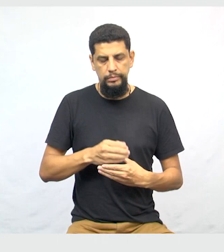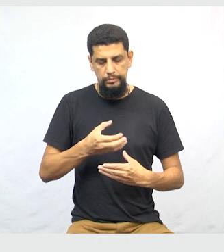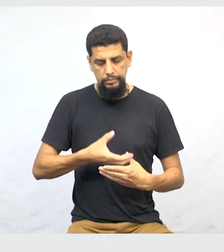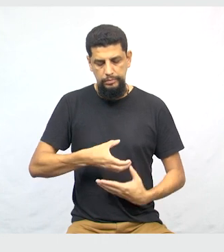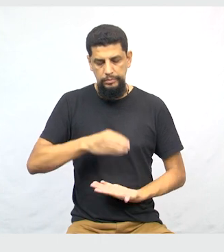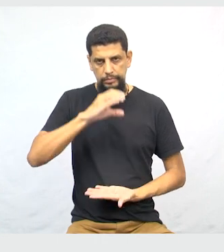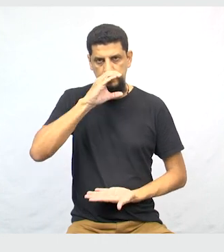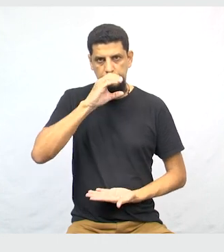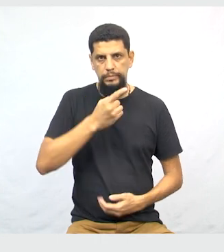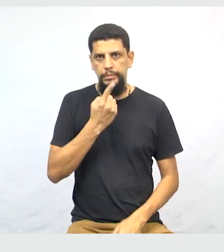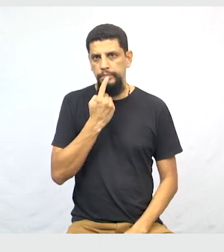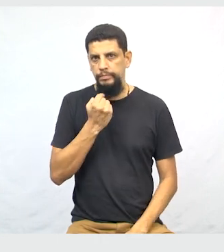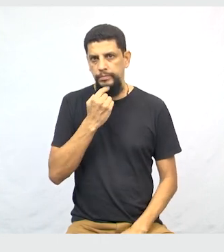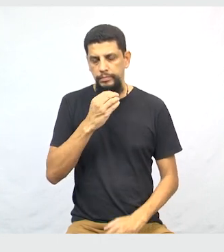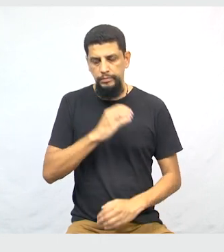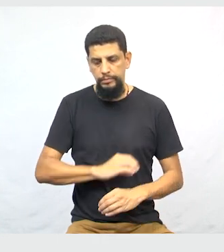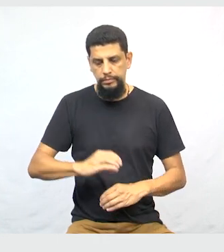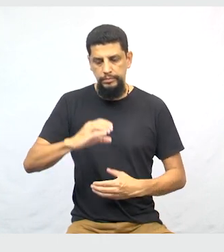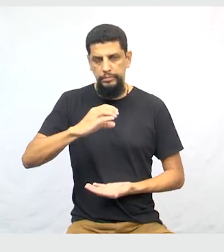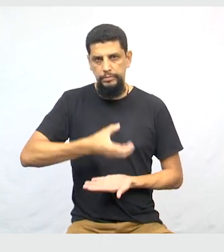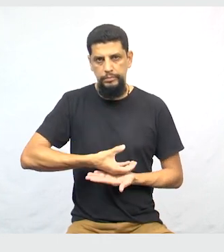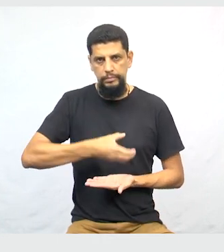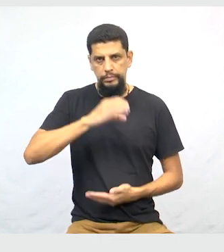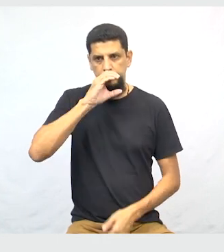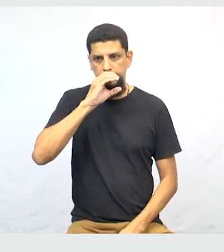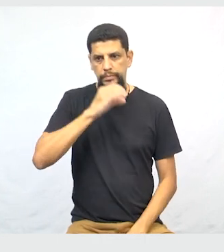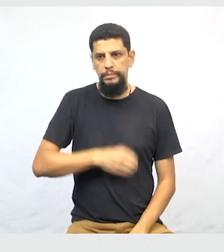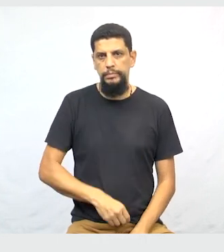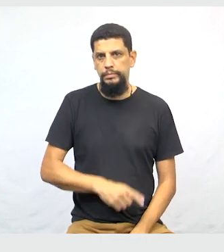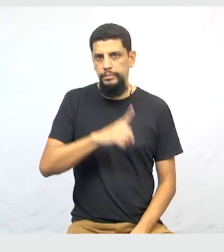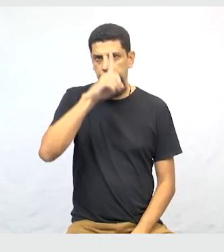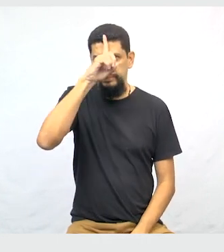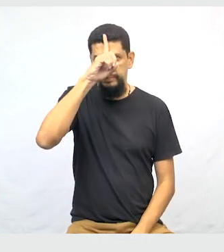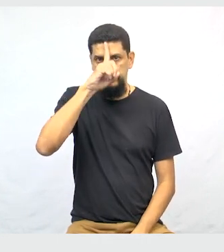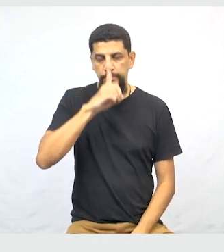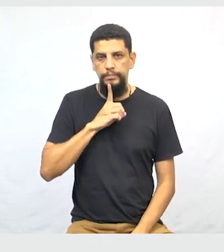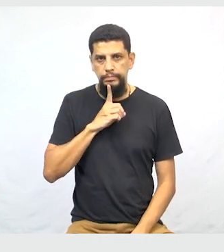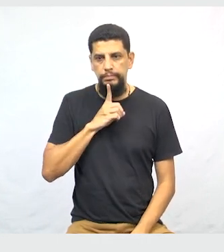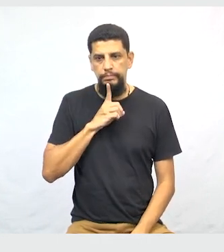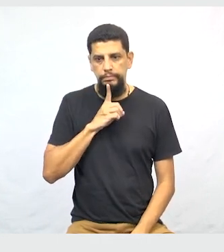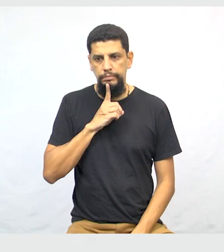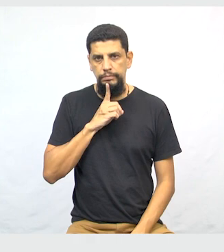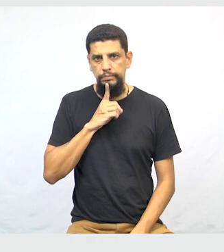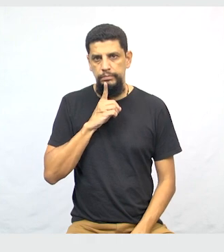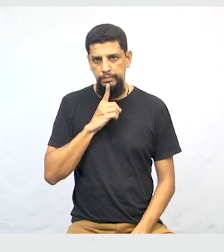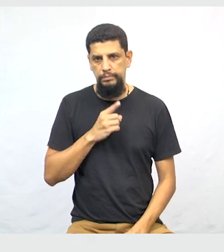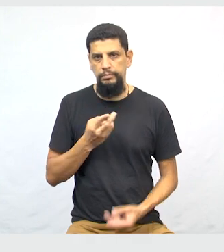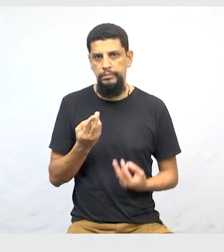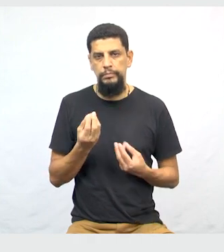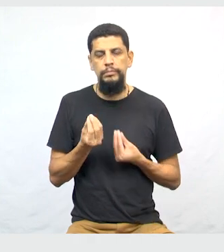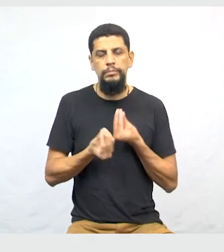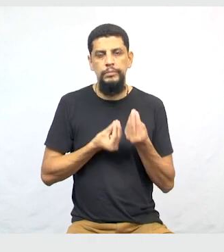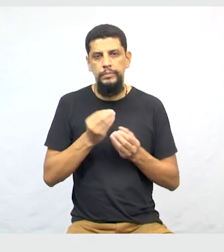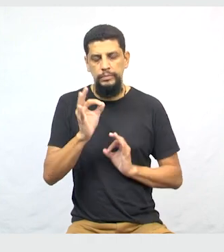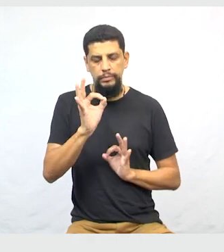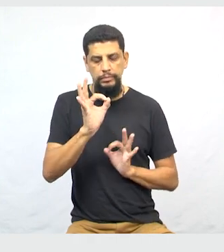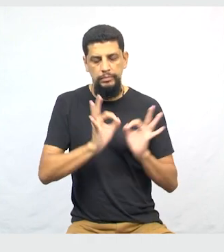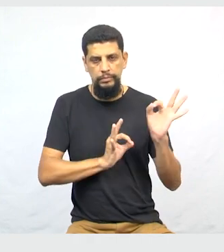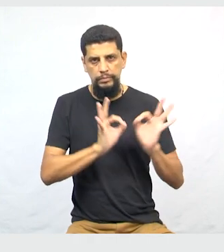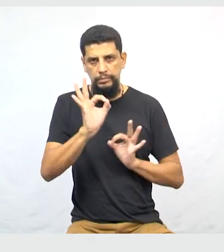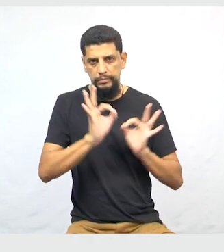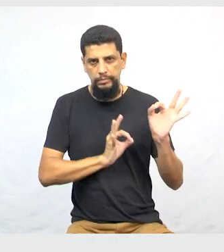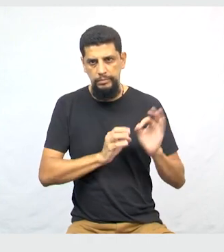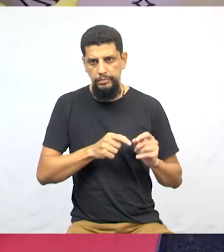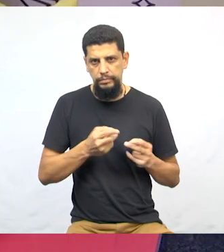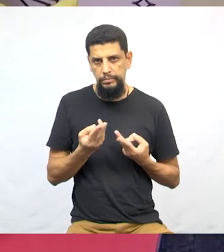com a bolinha vermelha. E em cima, o copo com a bolinha amarela. Como nós